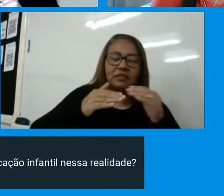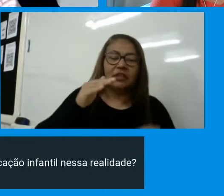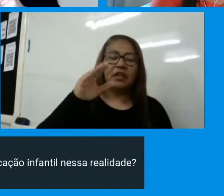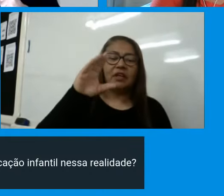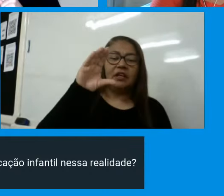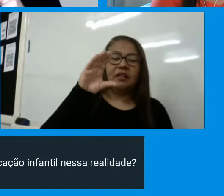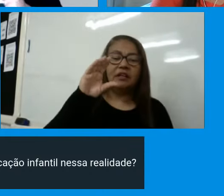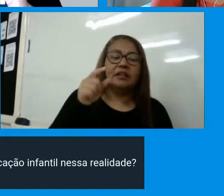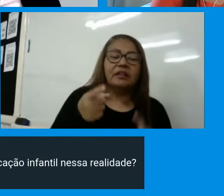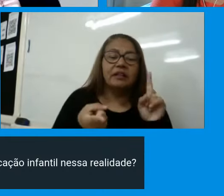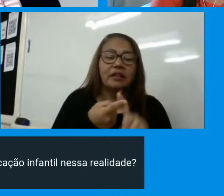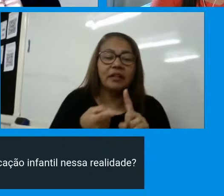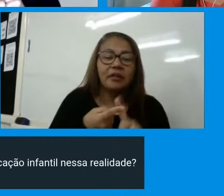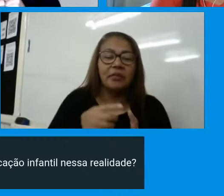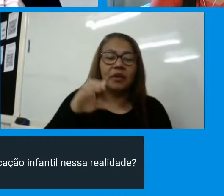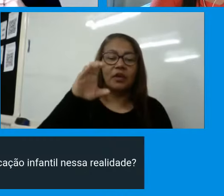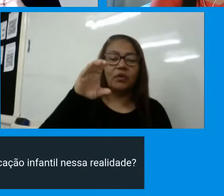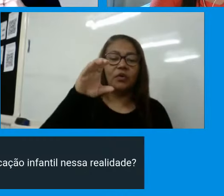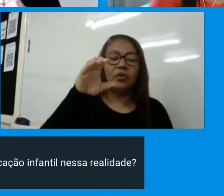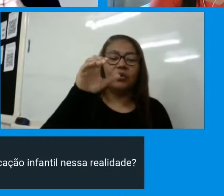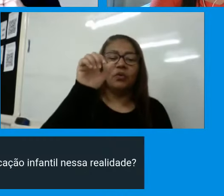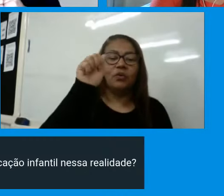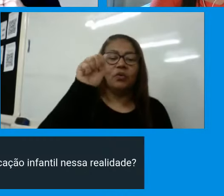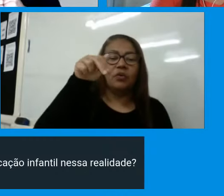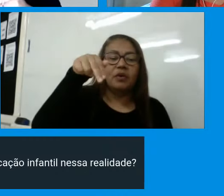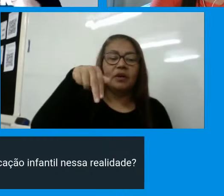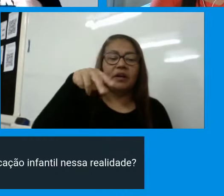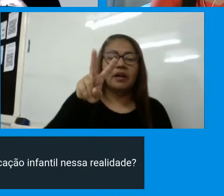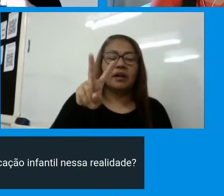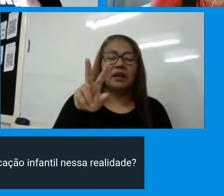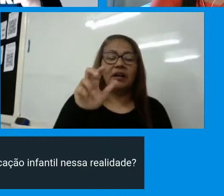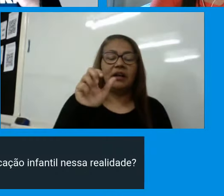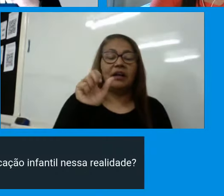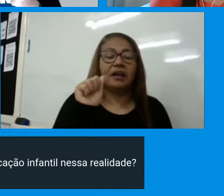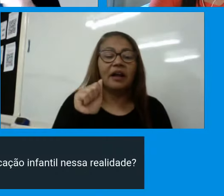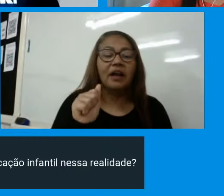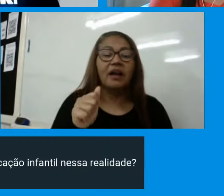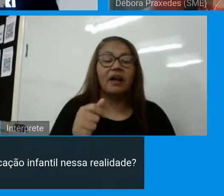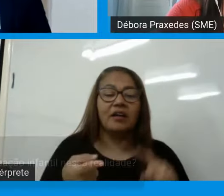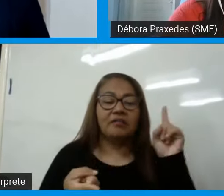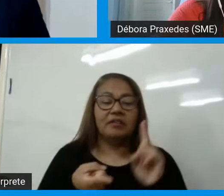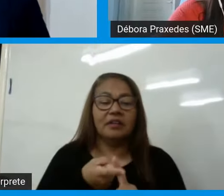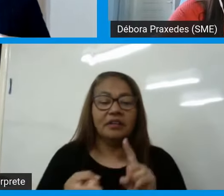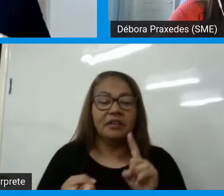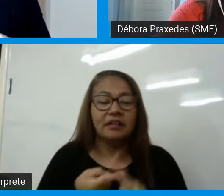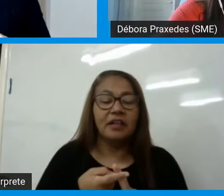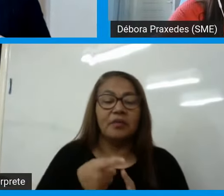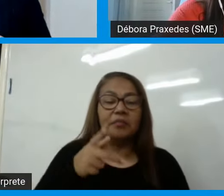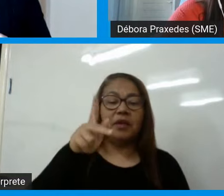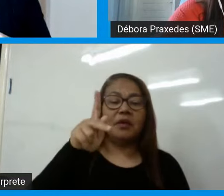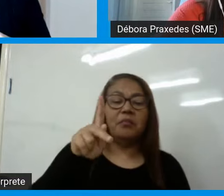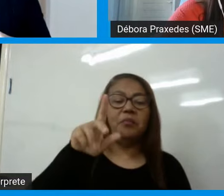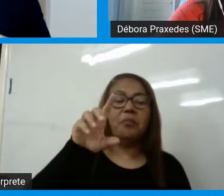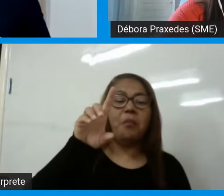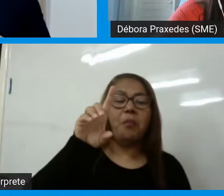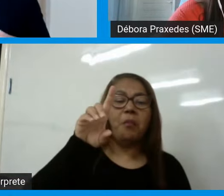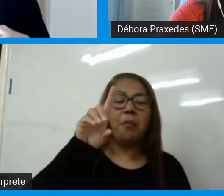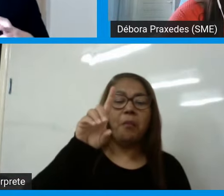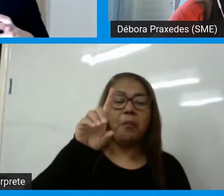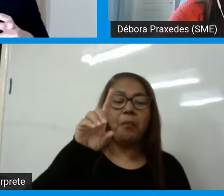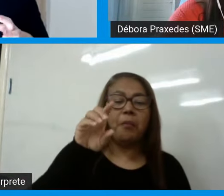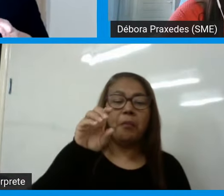usar, por exemplo, essa parte de produção de podcast para gerar pequenos áudios, às vezes